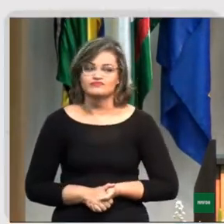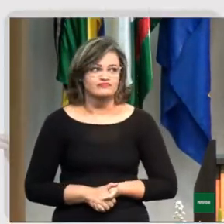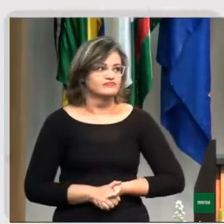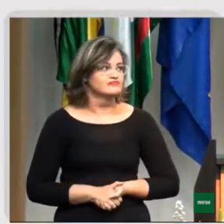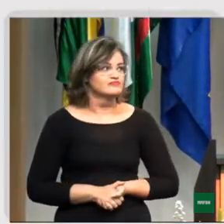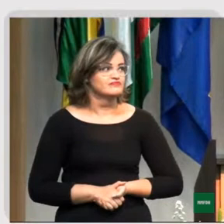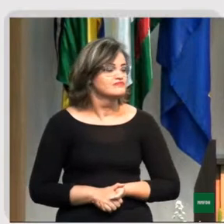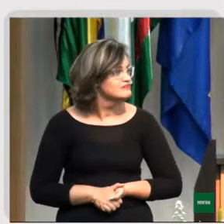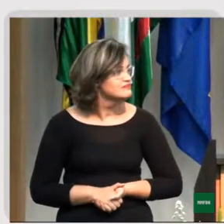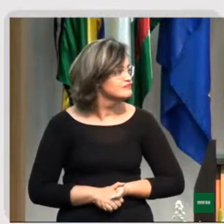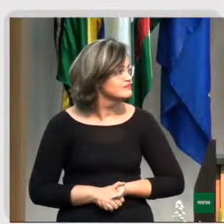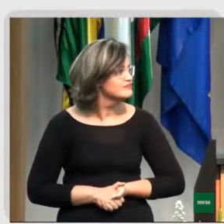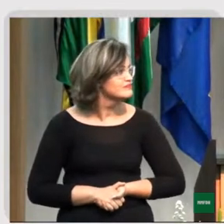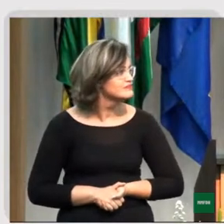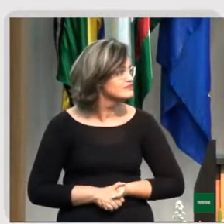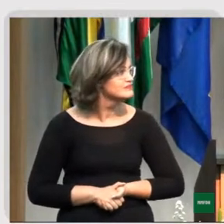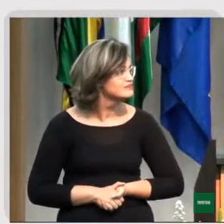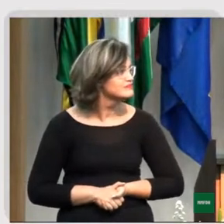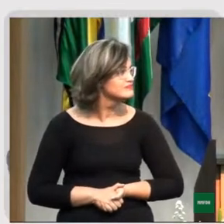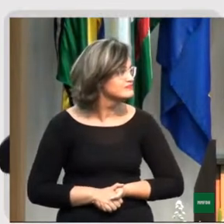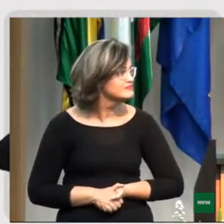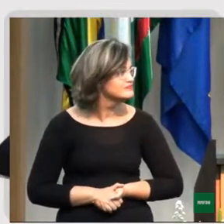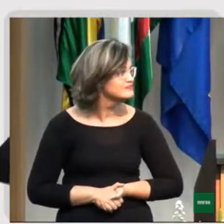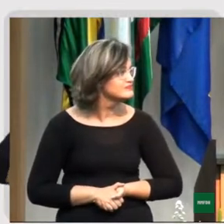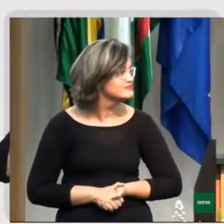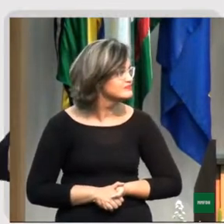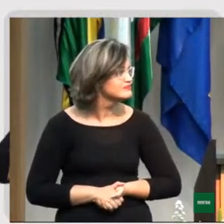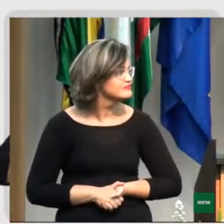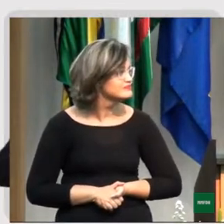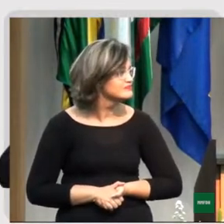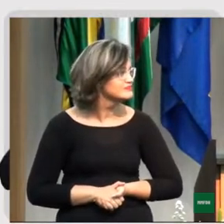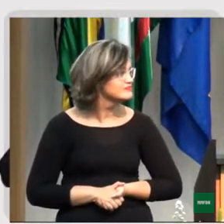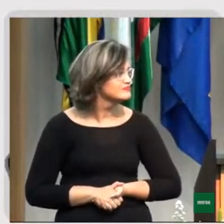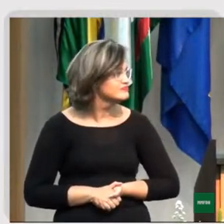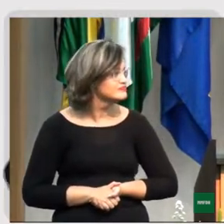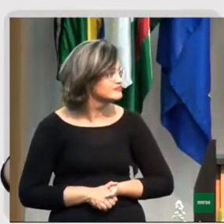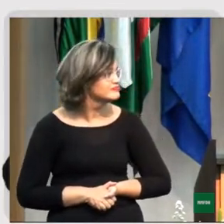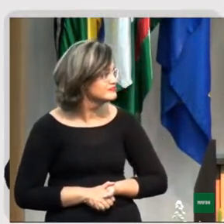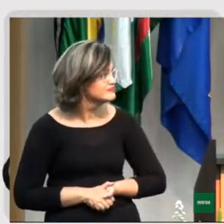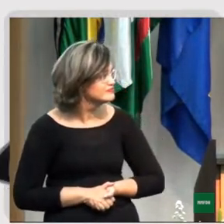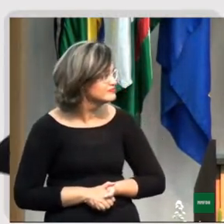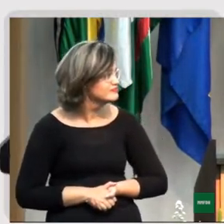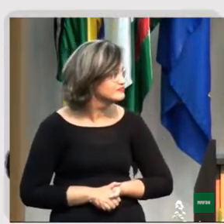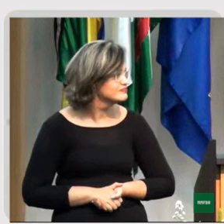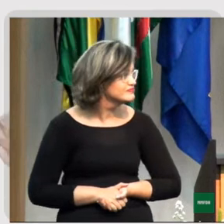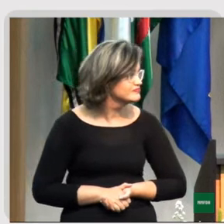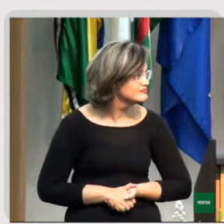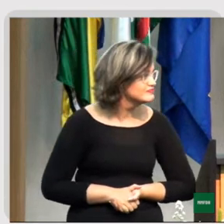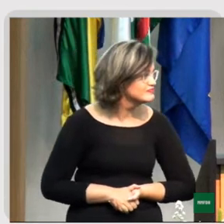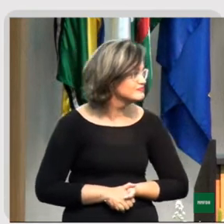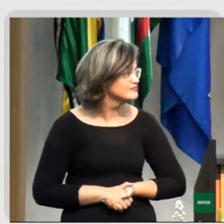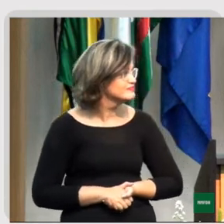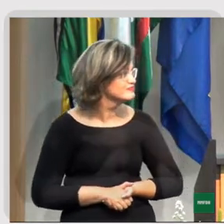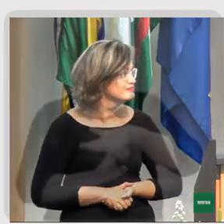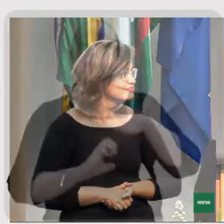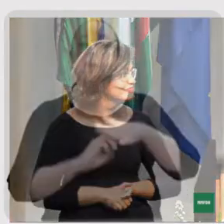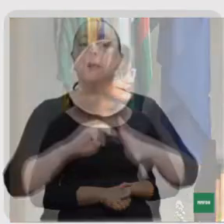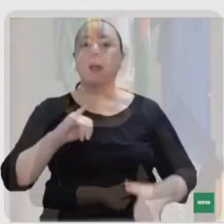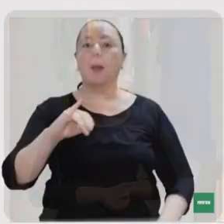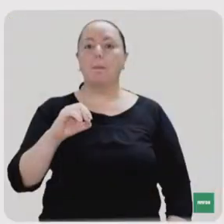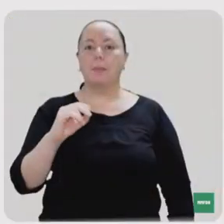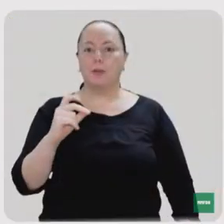Primeira edição do Prêmio Melhores Práticas em Equilíbrio Trabalho-Família. Empresa de médio